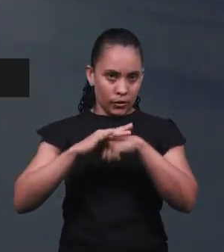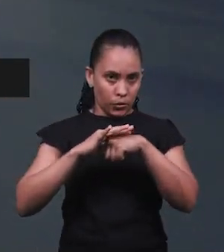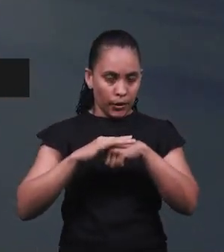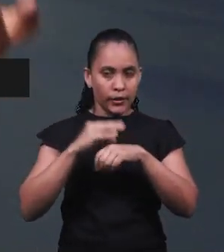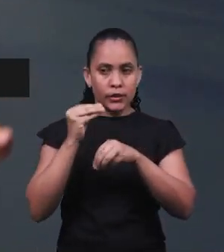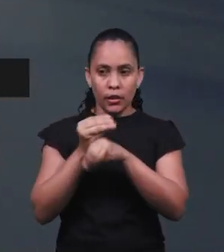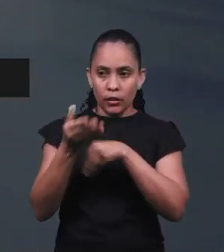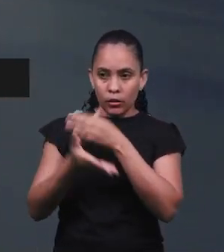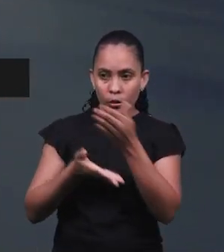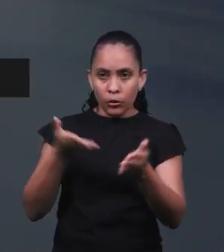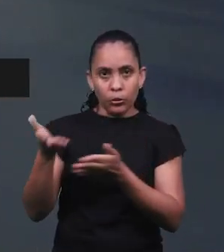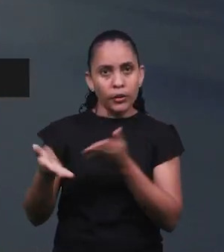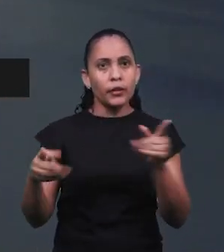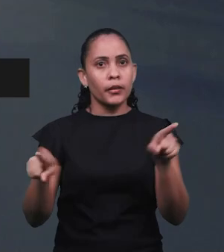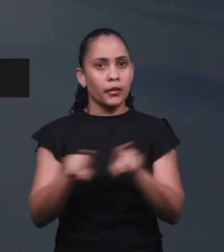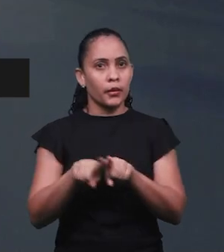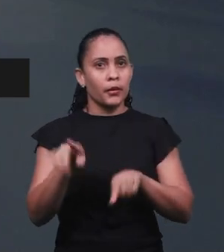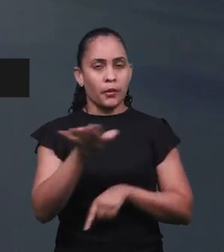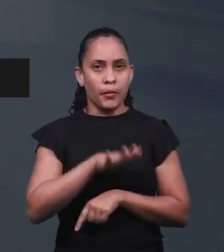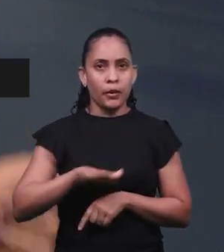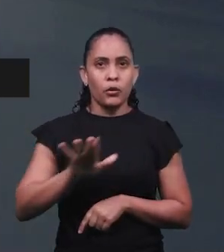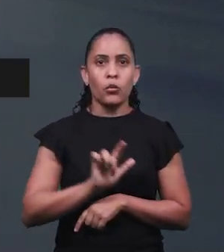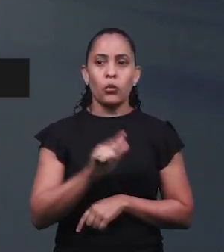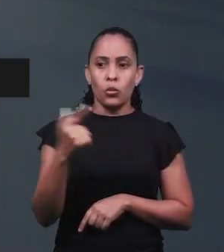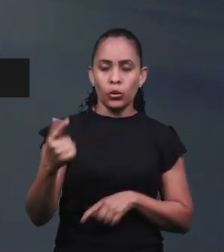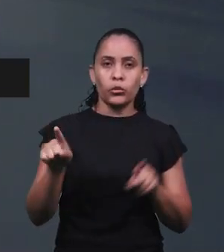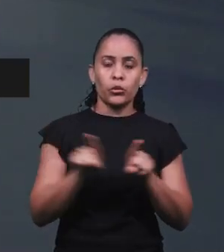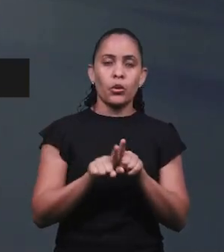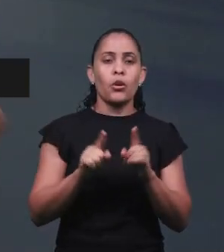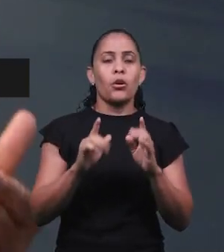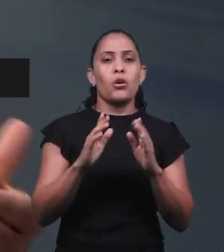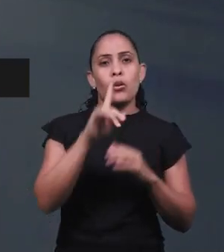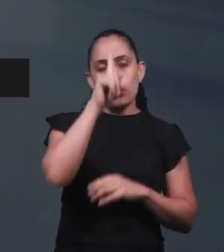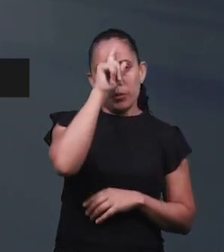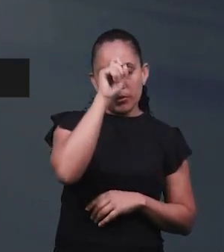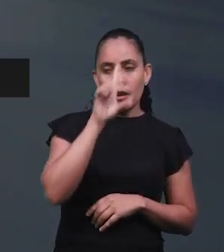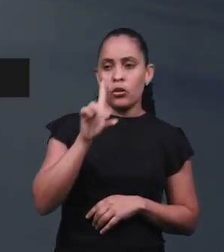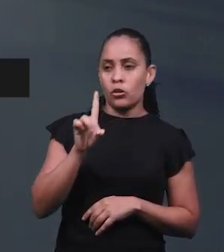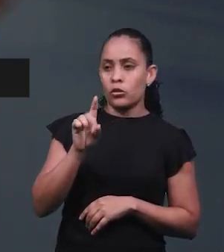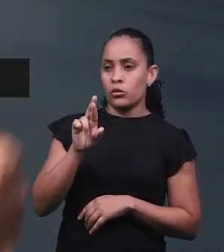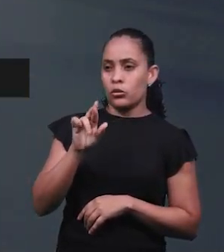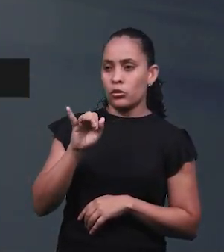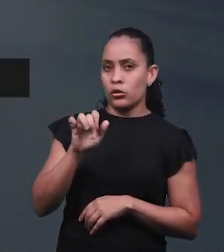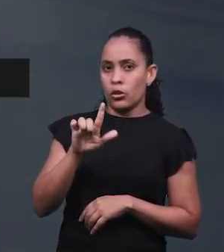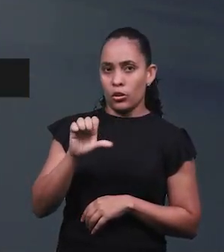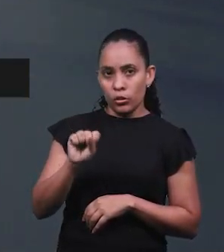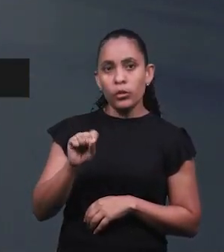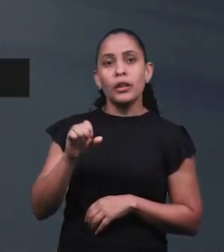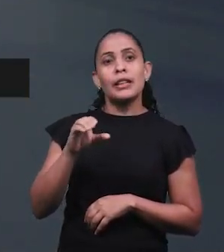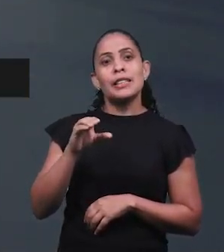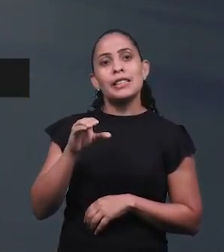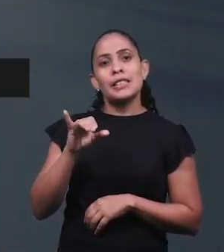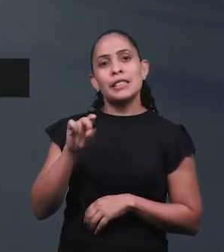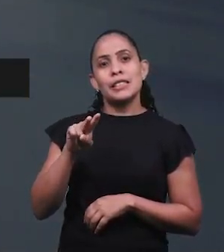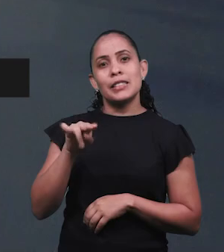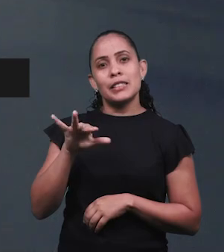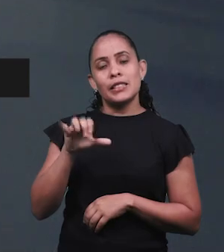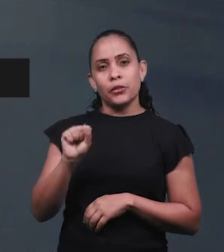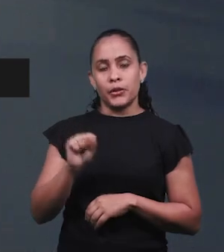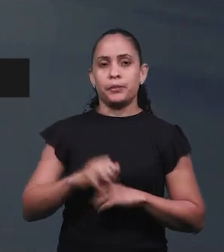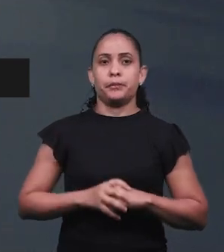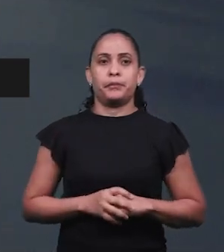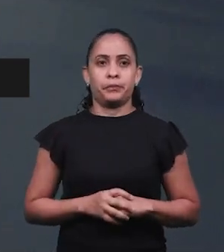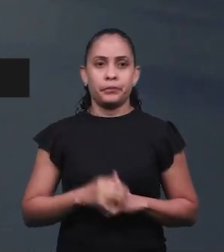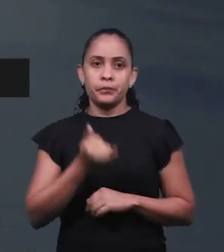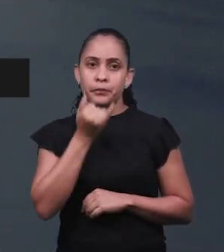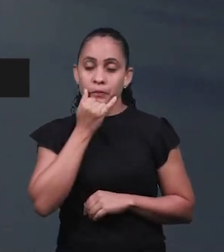pacientes pela rede pública. No Hospital Dório Silva nós temos, em vários lugares, nós temos também no CRE Metropolitano,